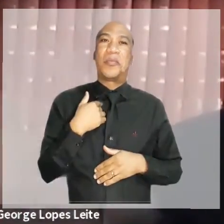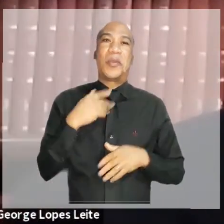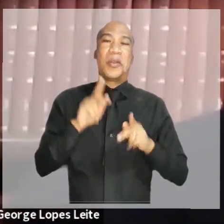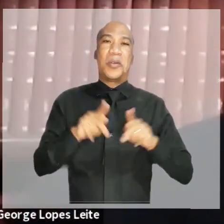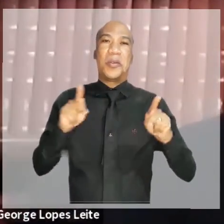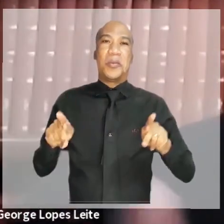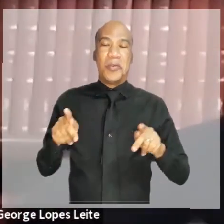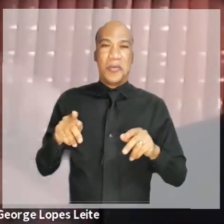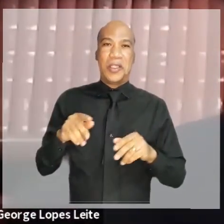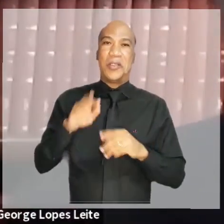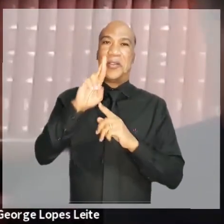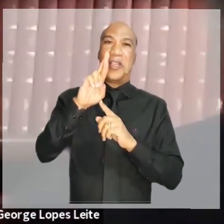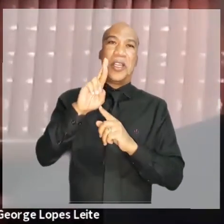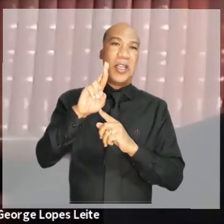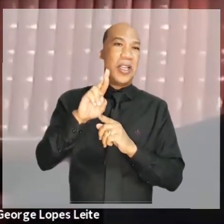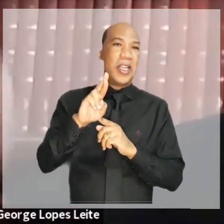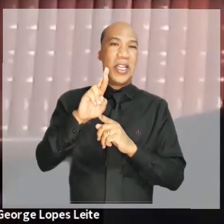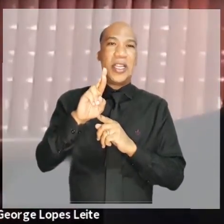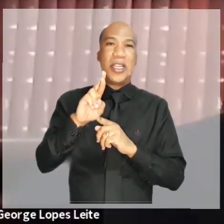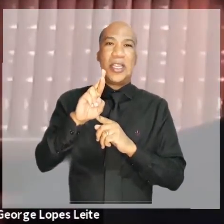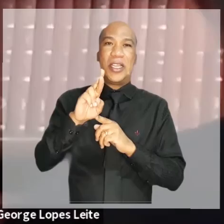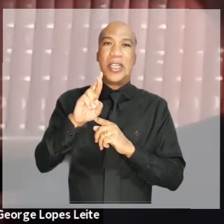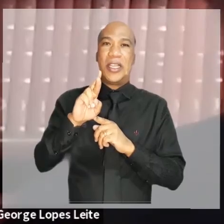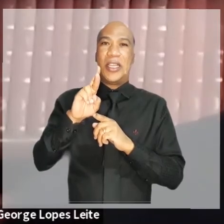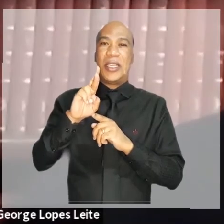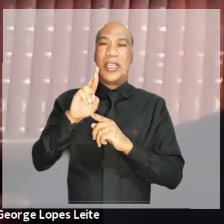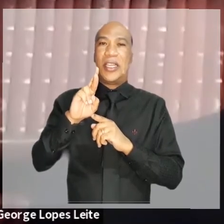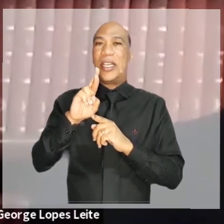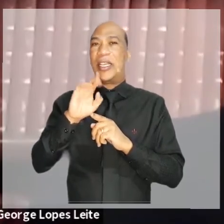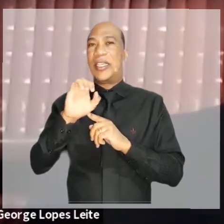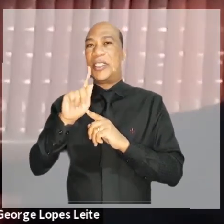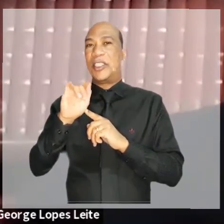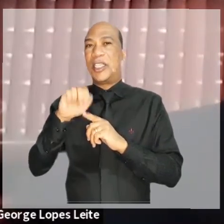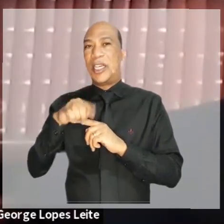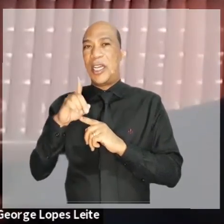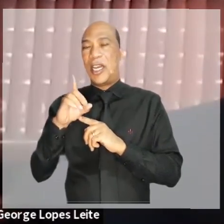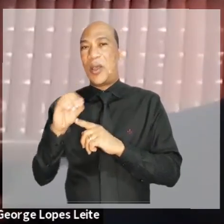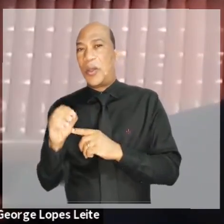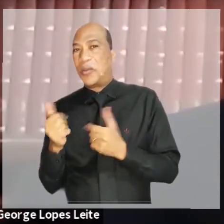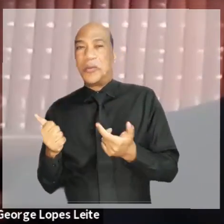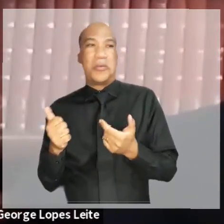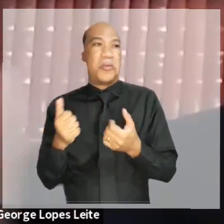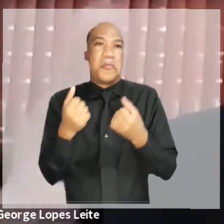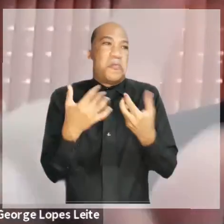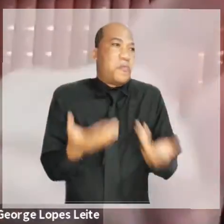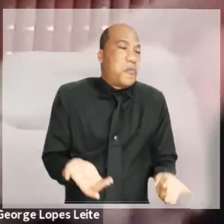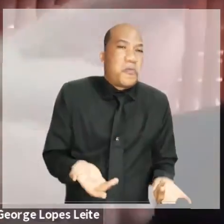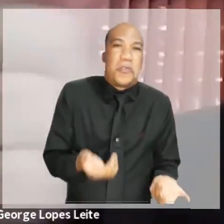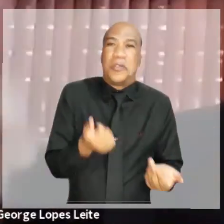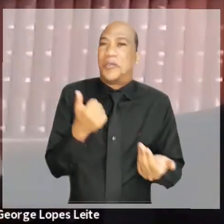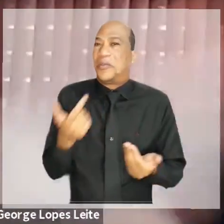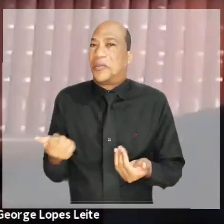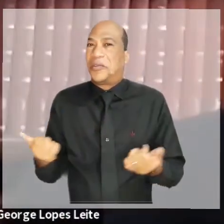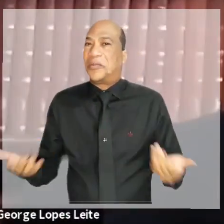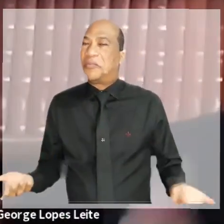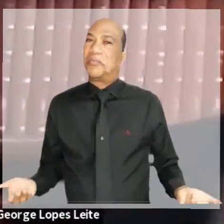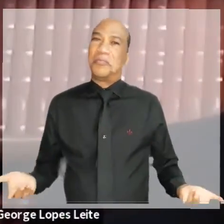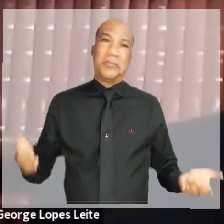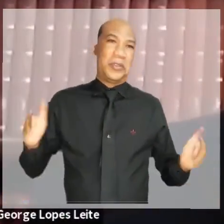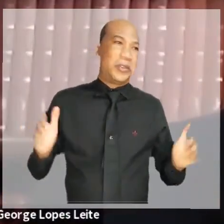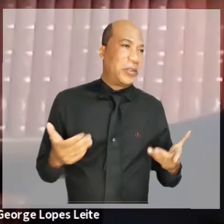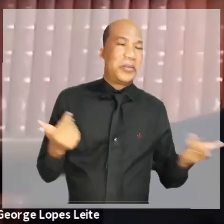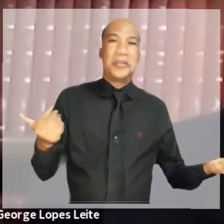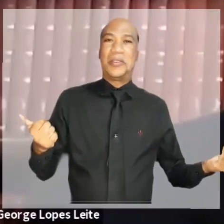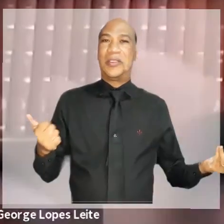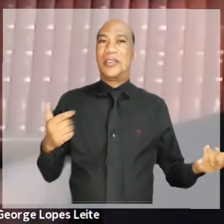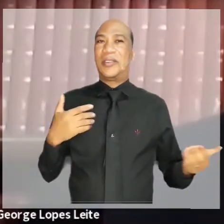critiquem, me digam, eu sempre digo aqui para as minhas queridas assessoras da escola, que a gente aprende muito mais com as críticas do que